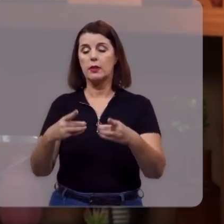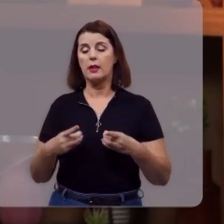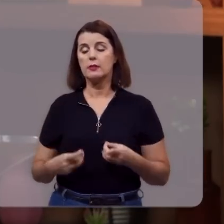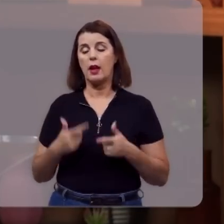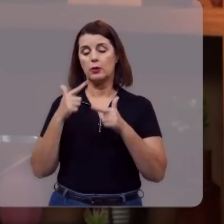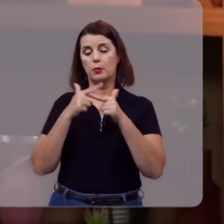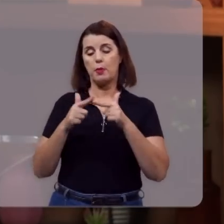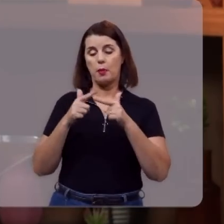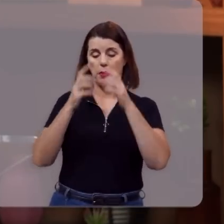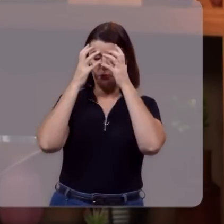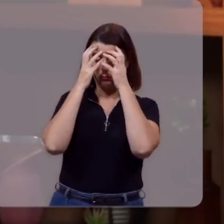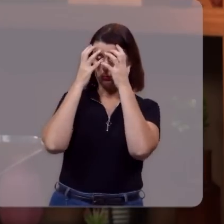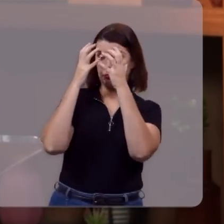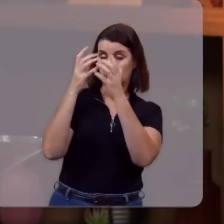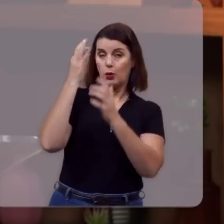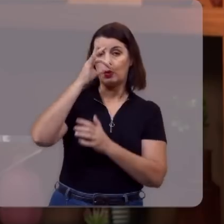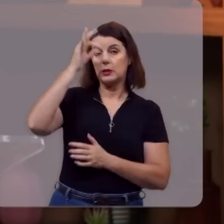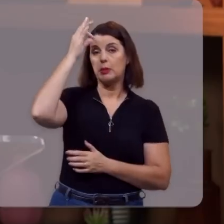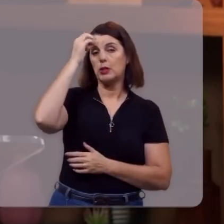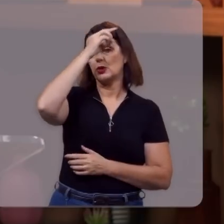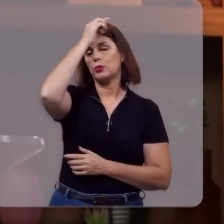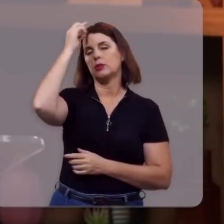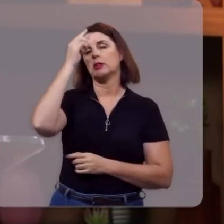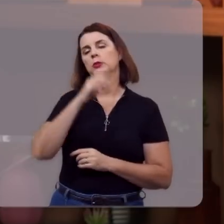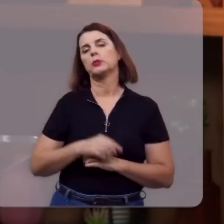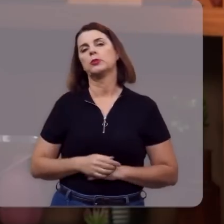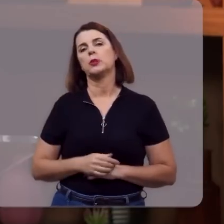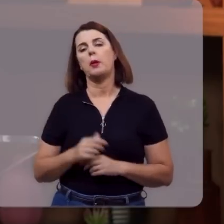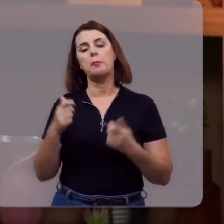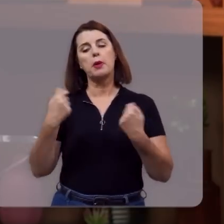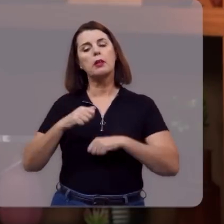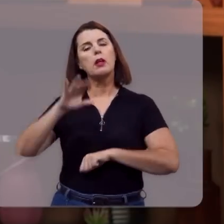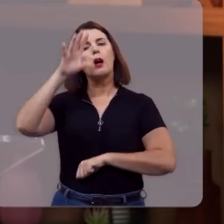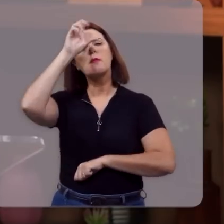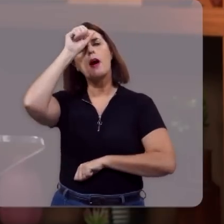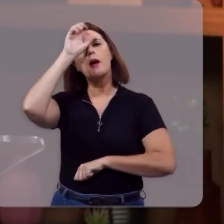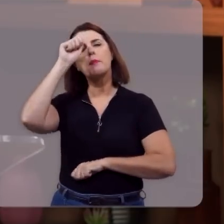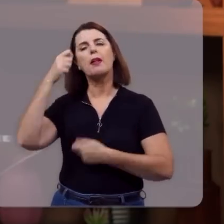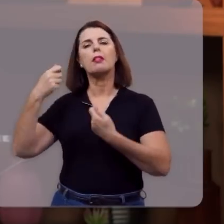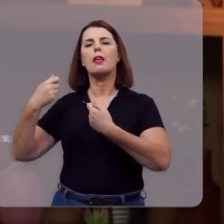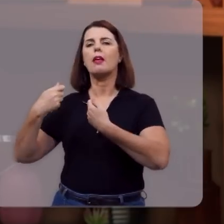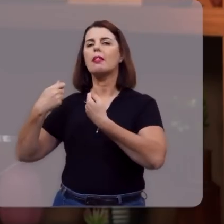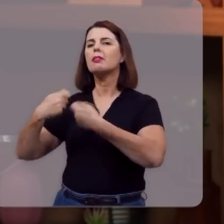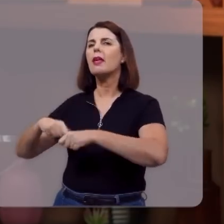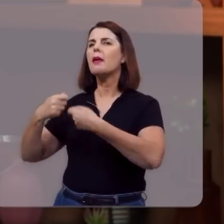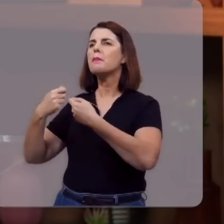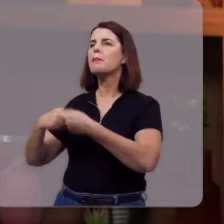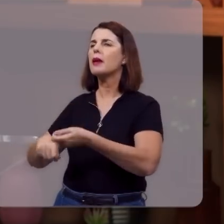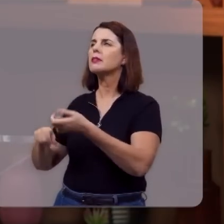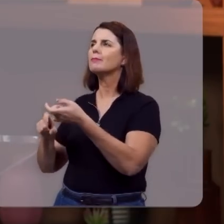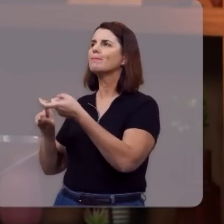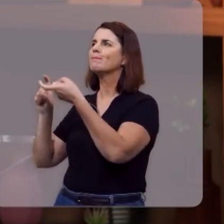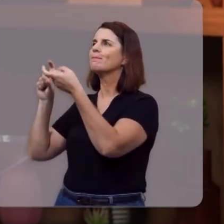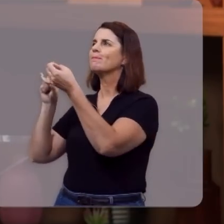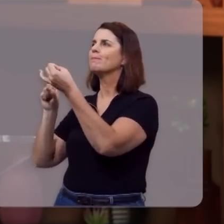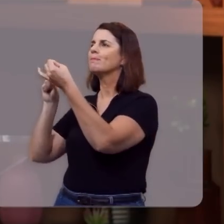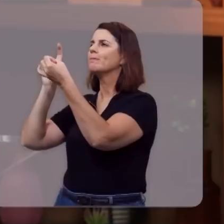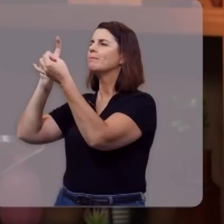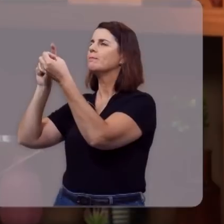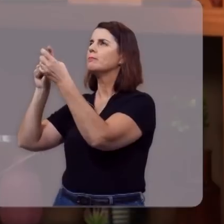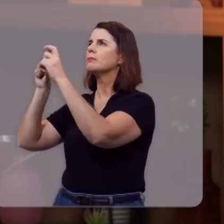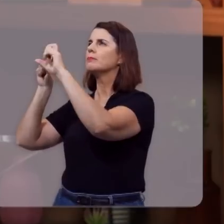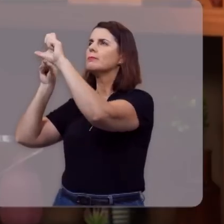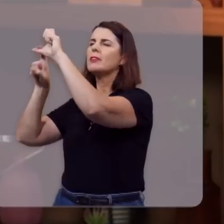escola superior do Espírito Santo, precisamos aprender a depender do provedor mais do que